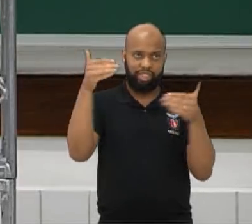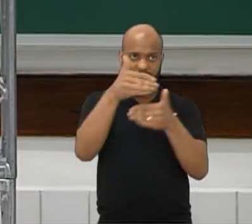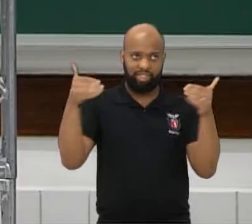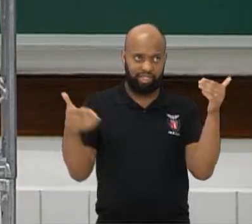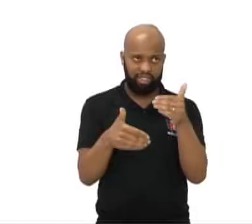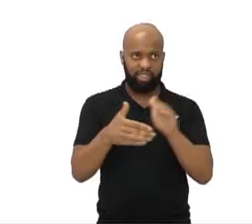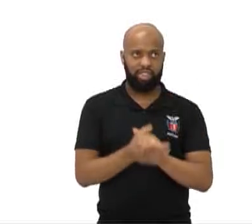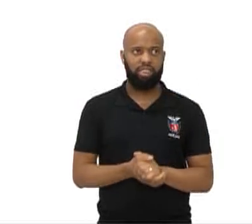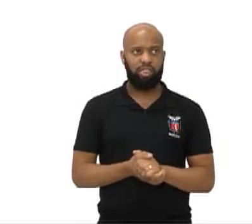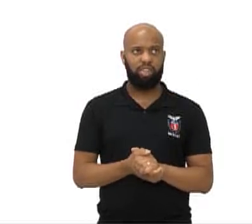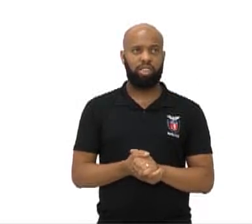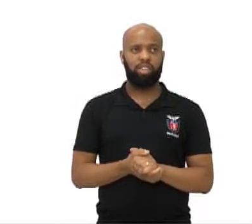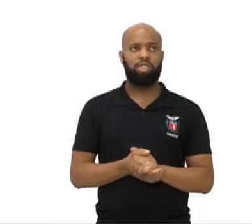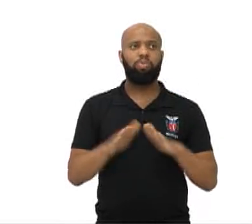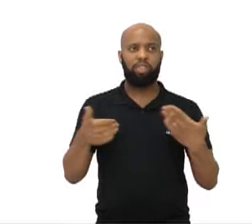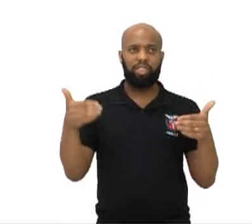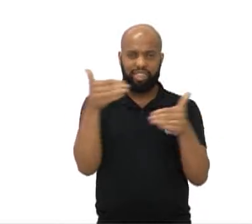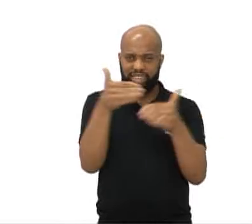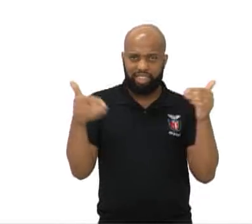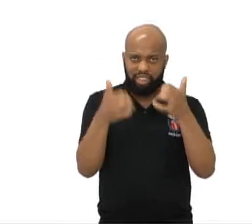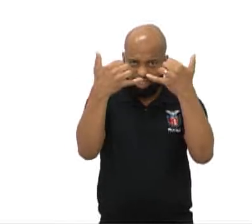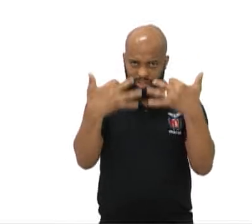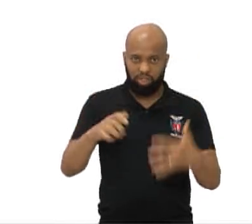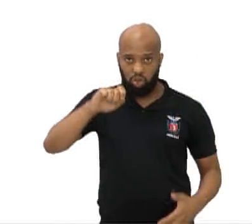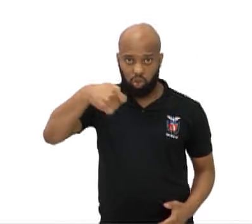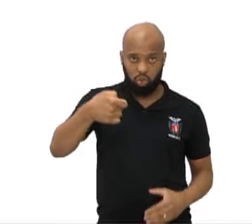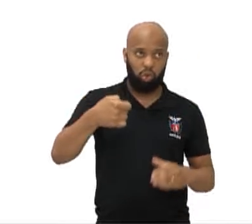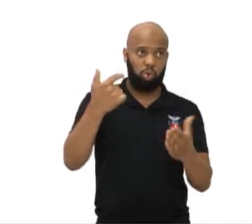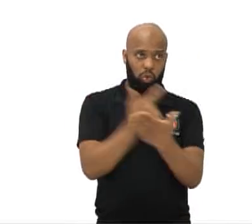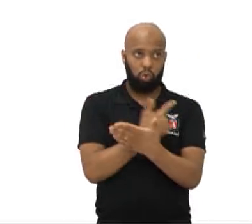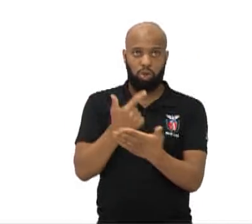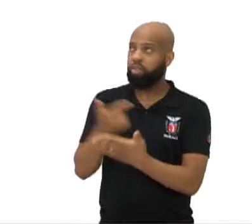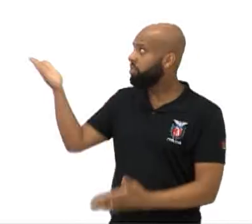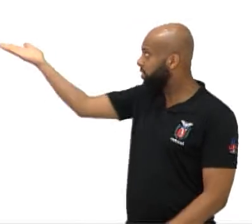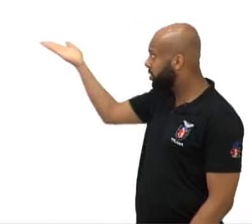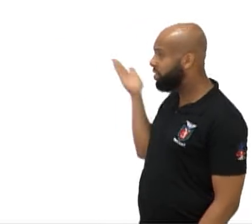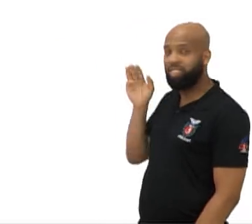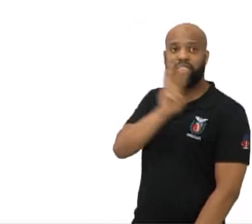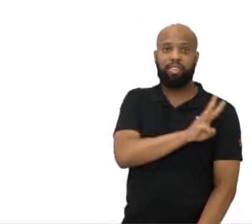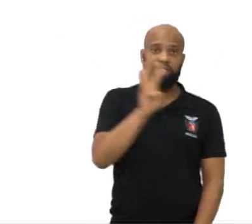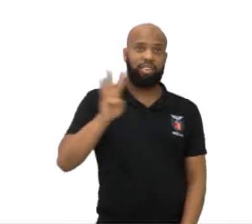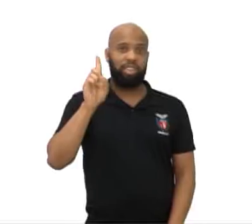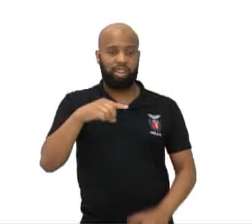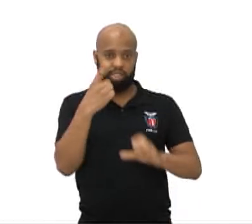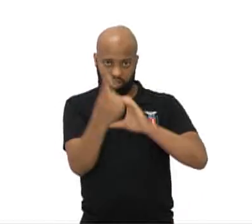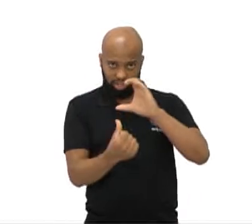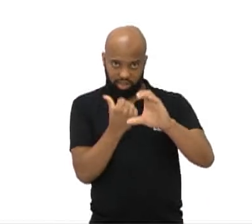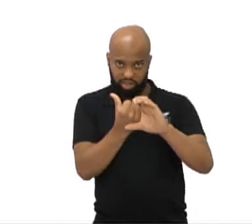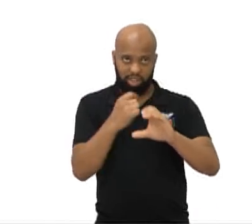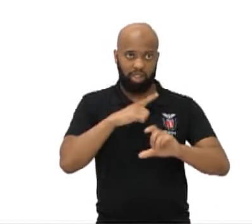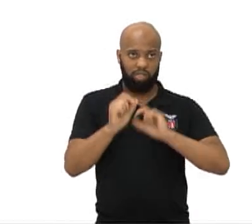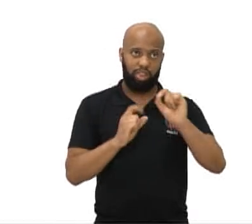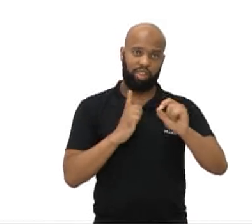slide. Tá? O slide está falando desse livro, que está em domínio público, chamado Capital, e ele fala que dentro do capitalismo há